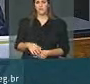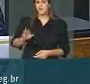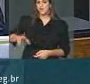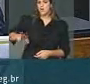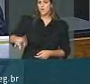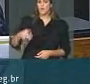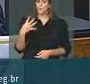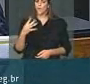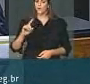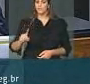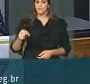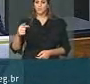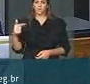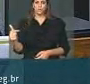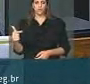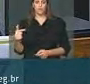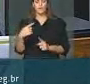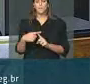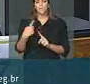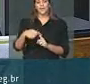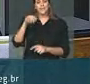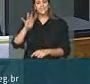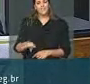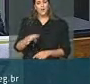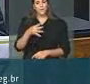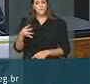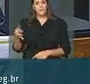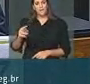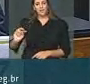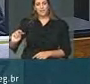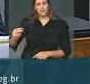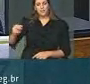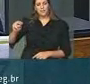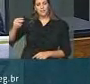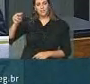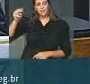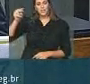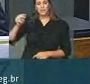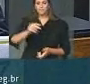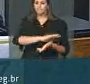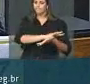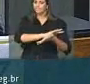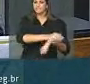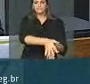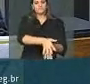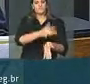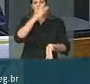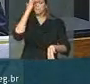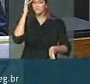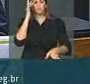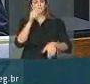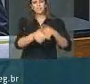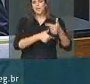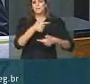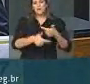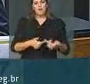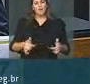Por que tabela progressiva discriminando a classe média e os trabalhadores